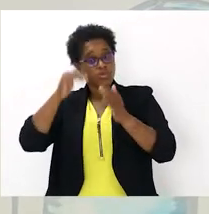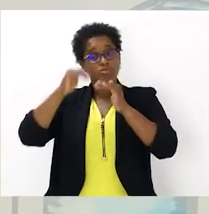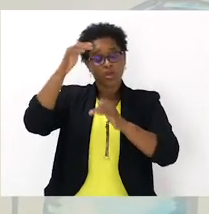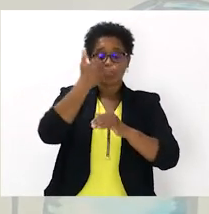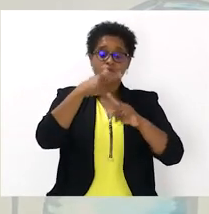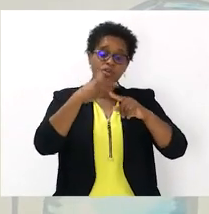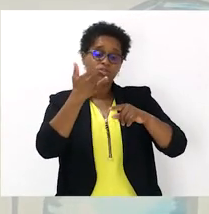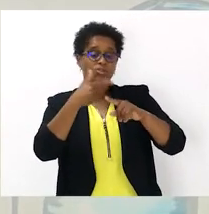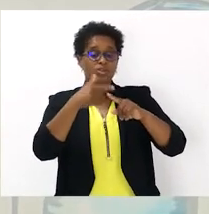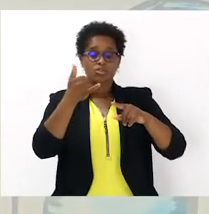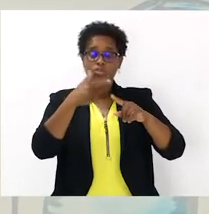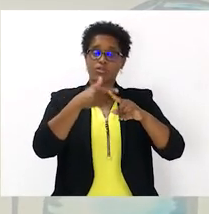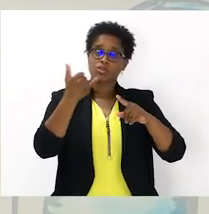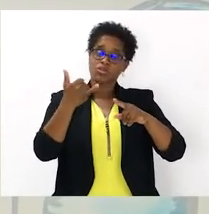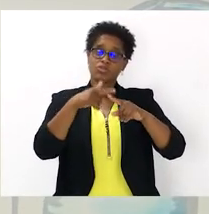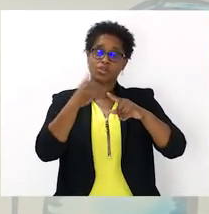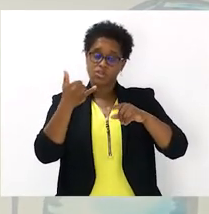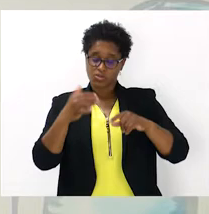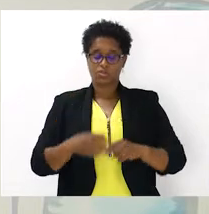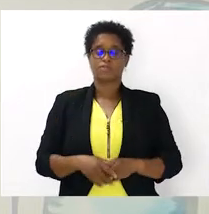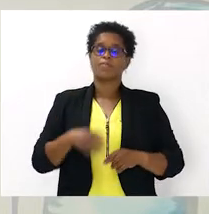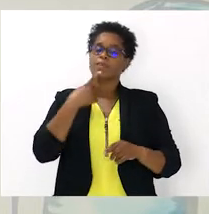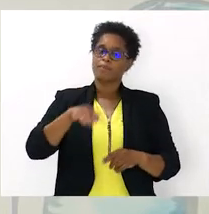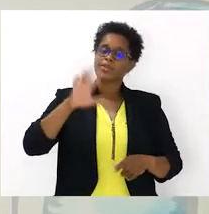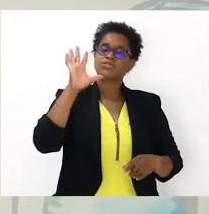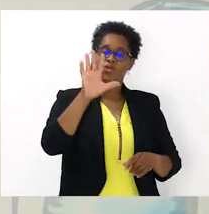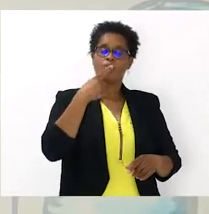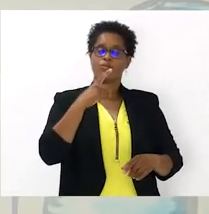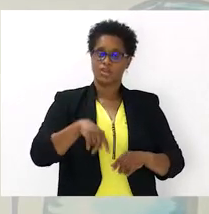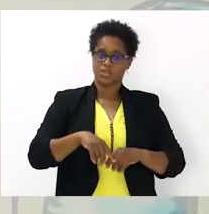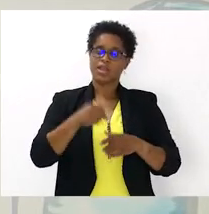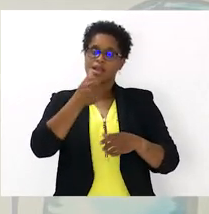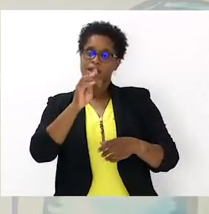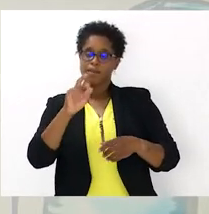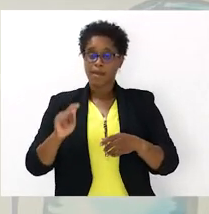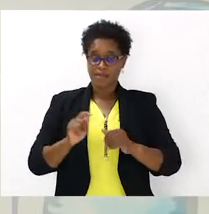2 vezes 2 vezes 2 vezes 2. 2 repete 5 vezes. A base